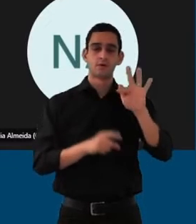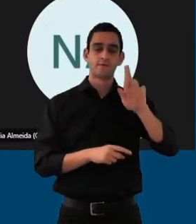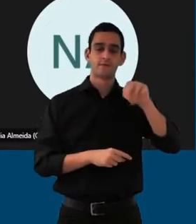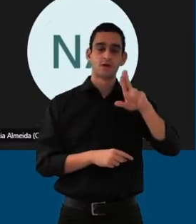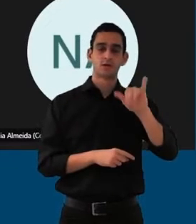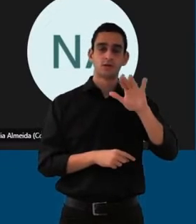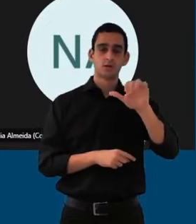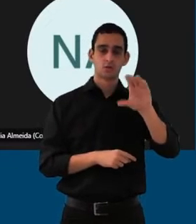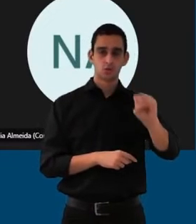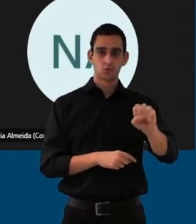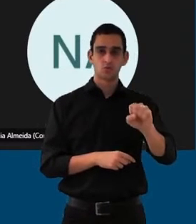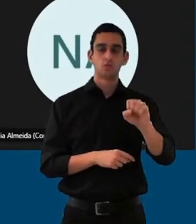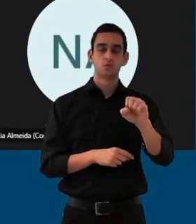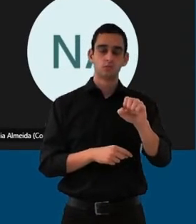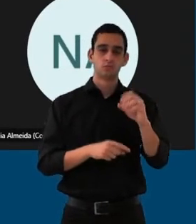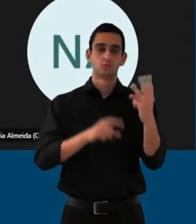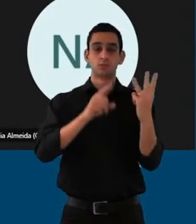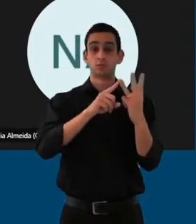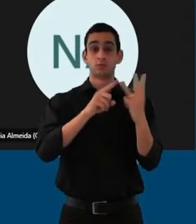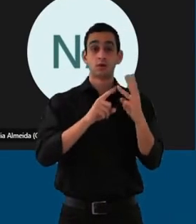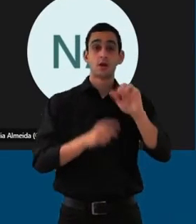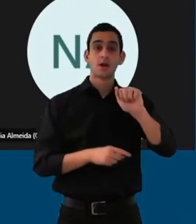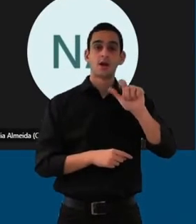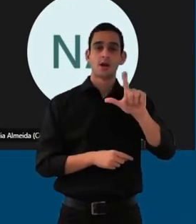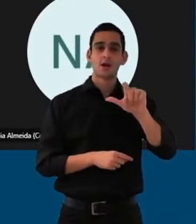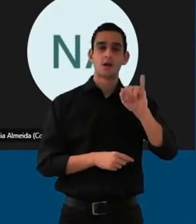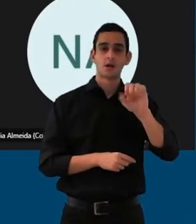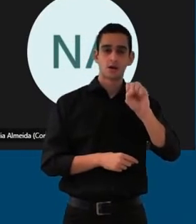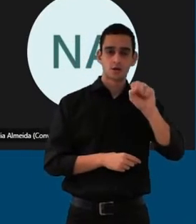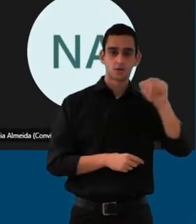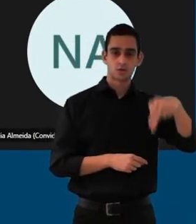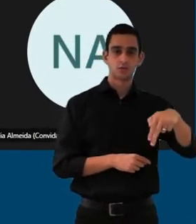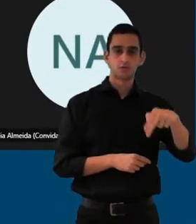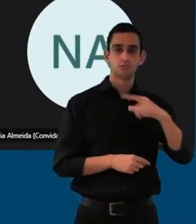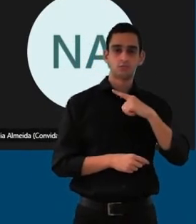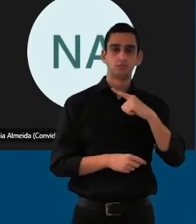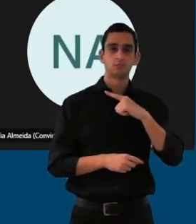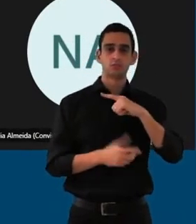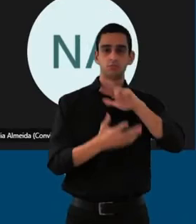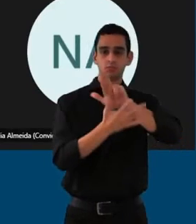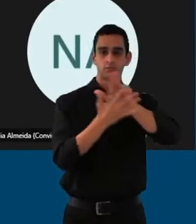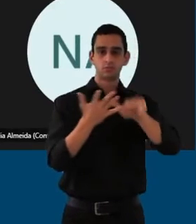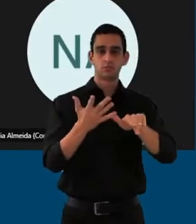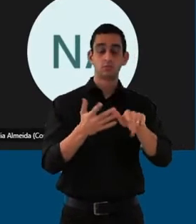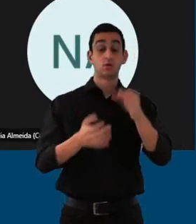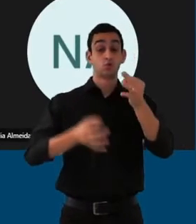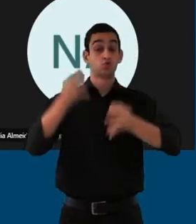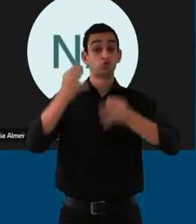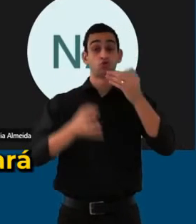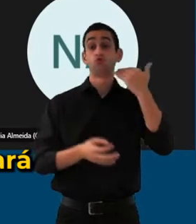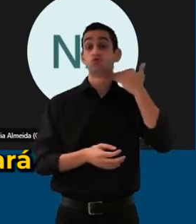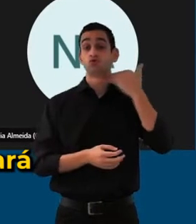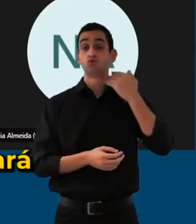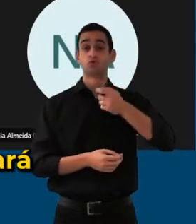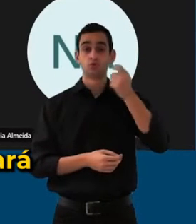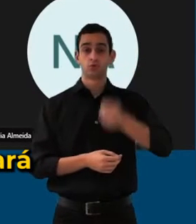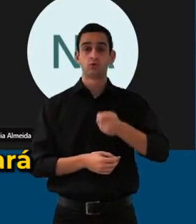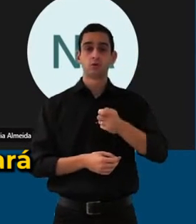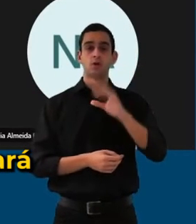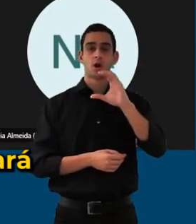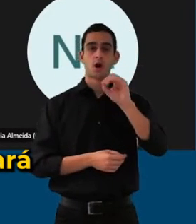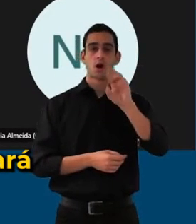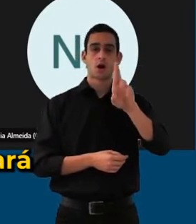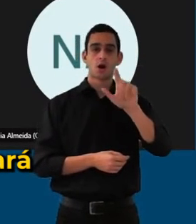advogado doutor Alisson Henrique do Nascimento, ABDF 46936, juiz de direito doutor Carlos